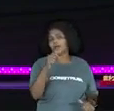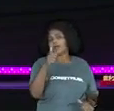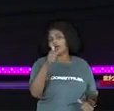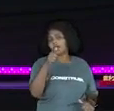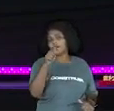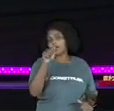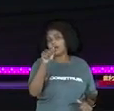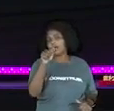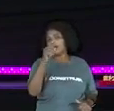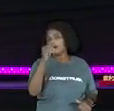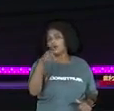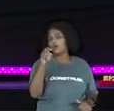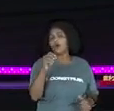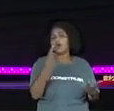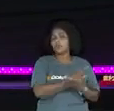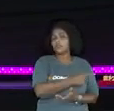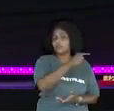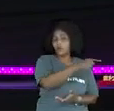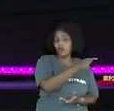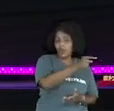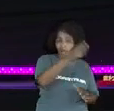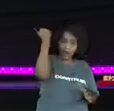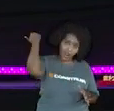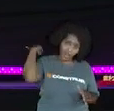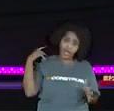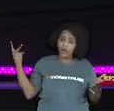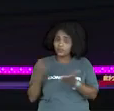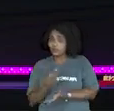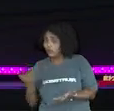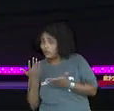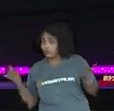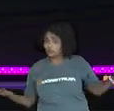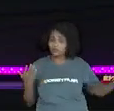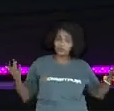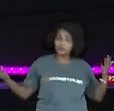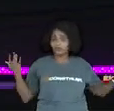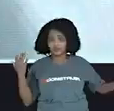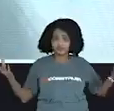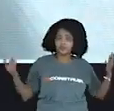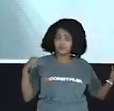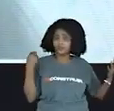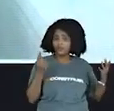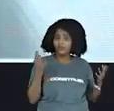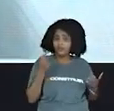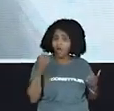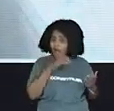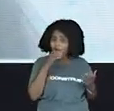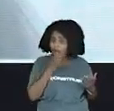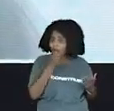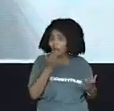aconteceu naquela época que que tá acontecendo hoje e nós somos a caminhos largos nós estamos a caminho